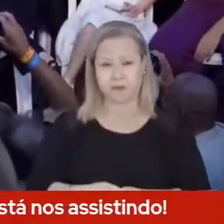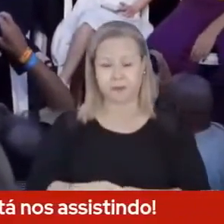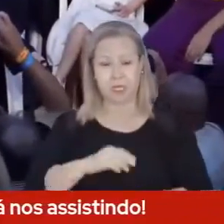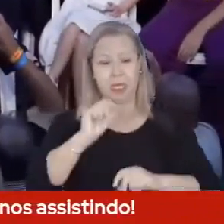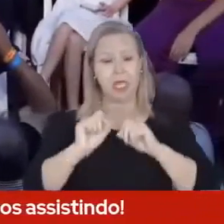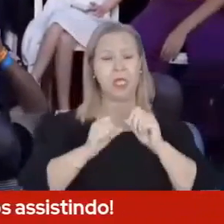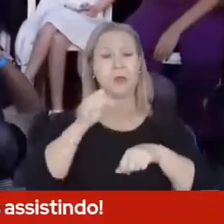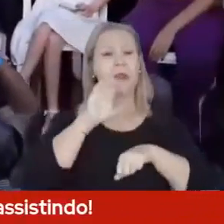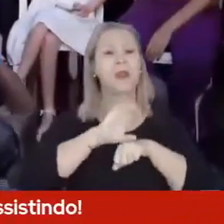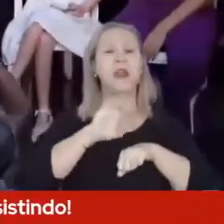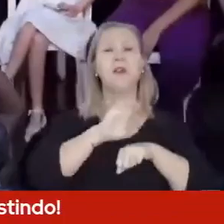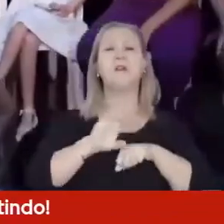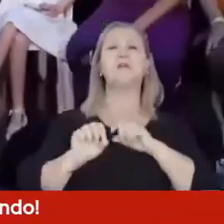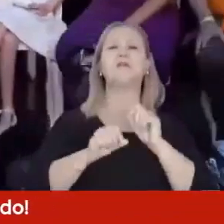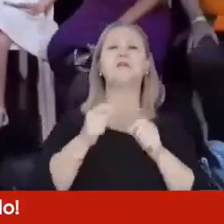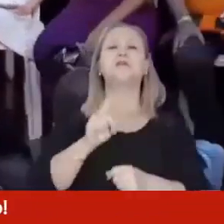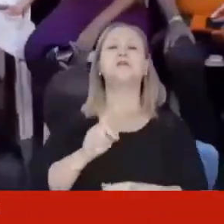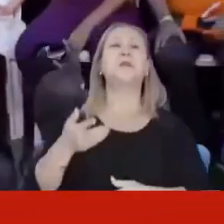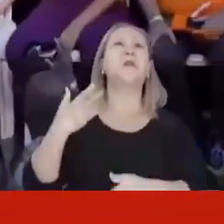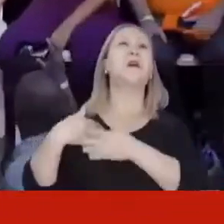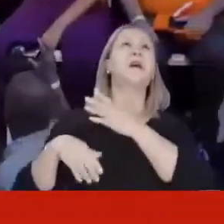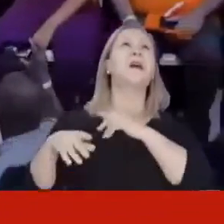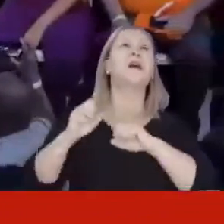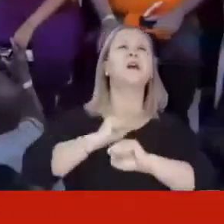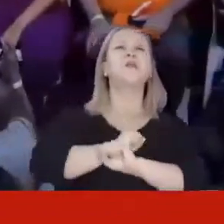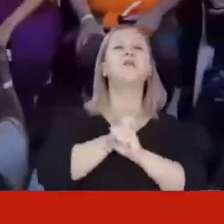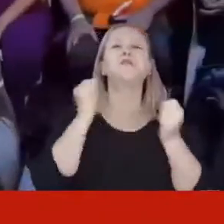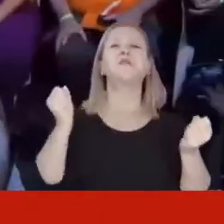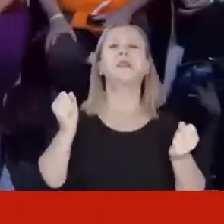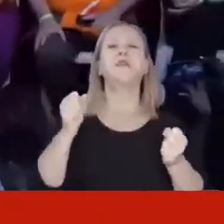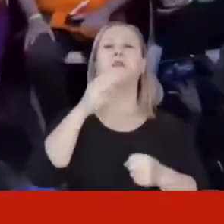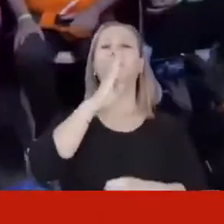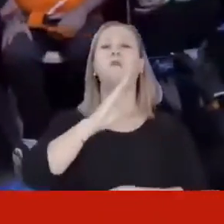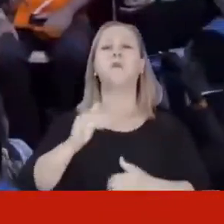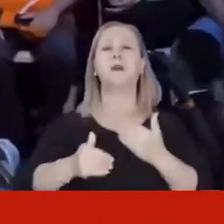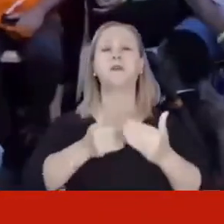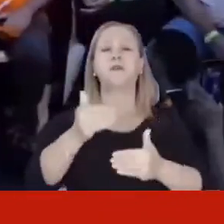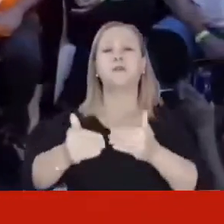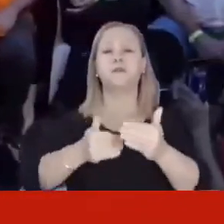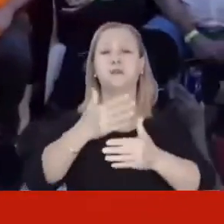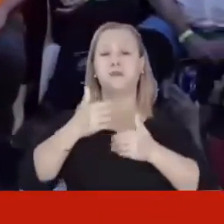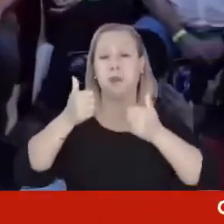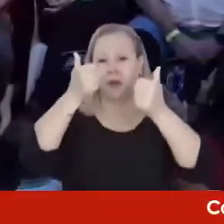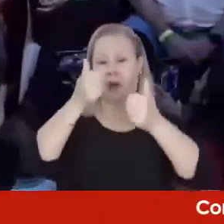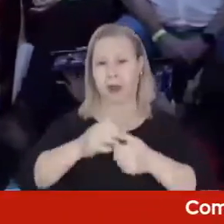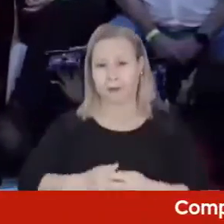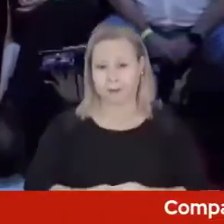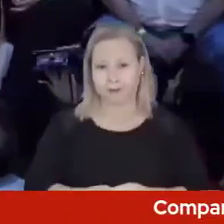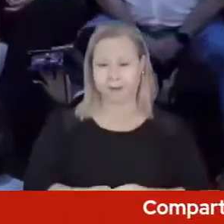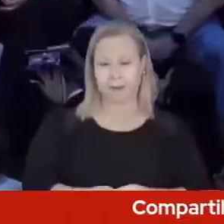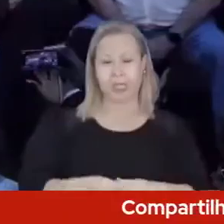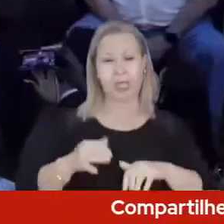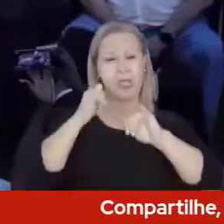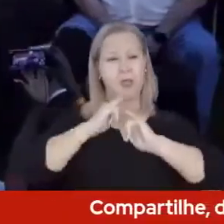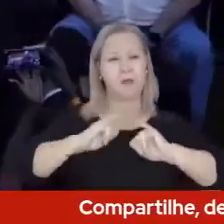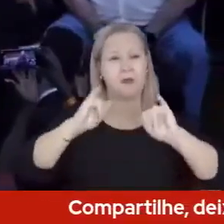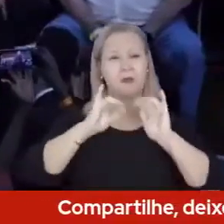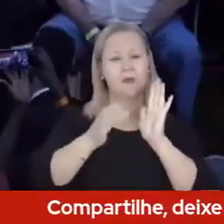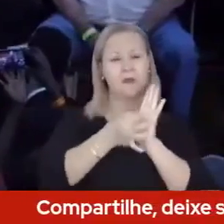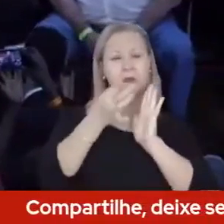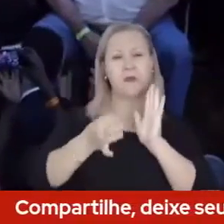Constituição não era possível o Brasil ir para frente. E começou-se, então, a quantidade imensa de